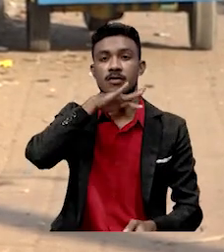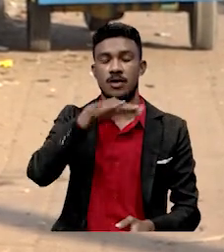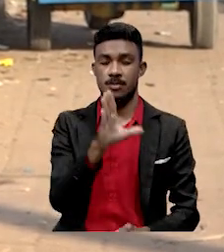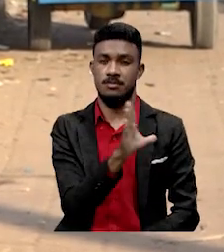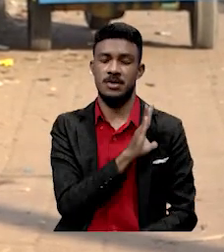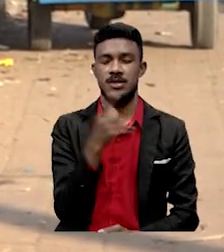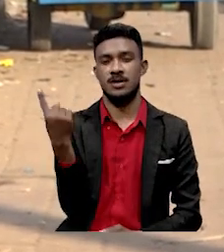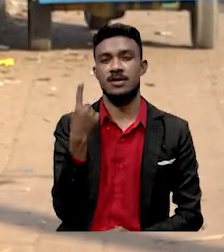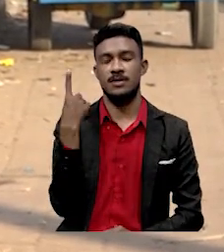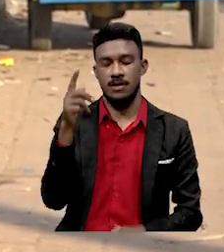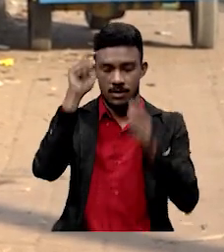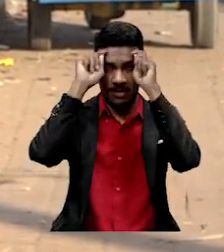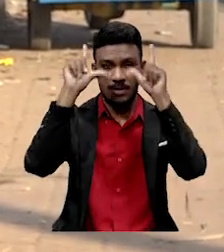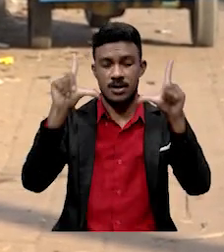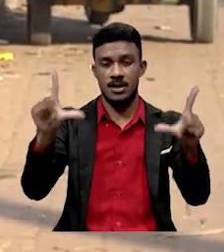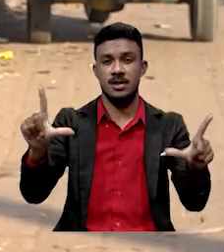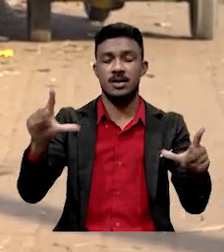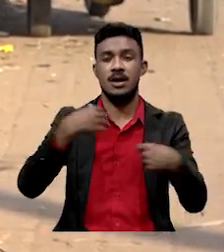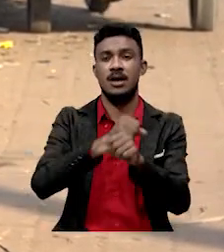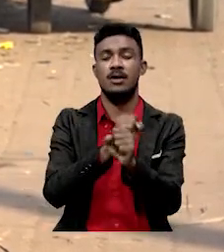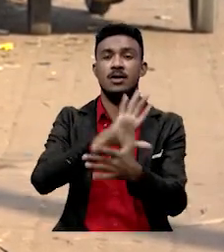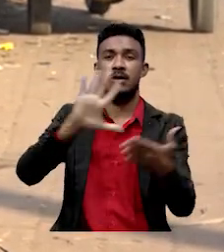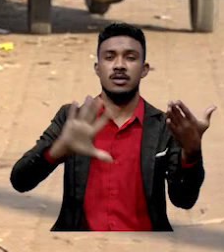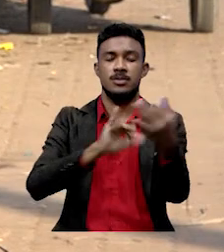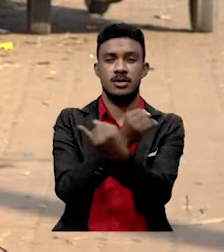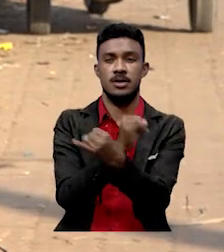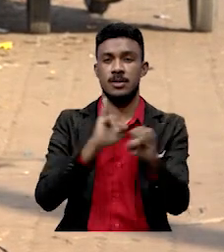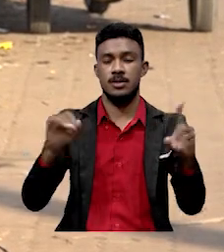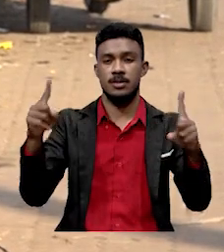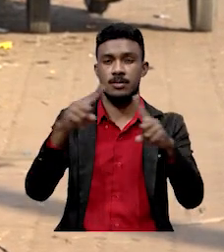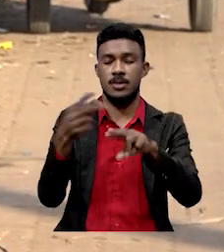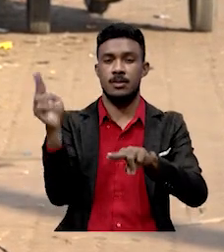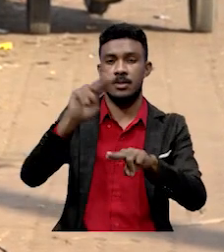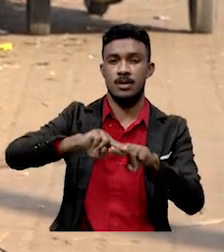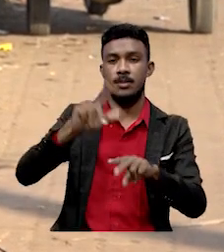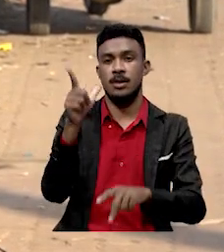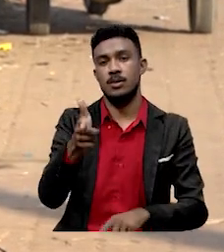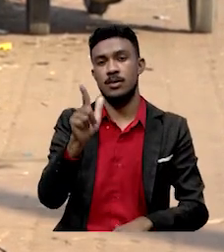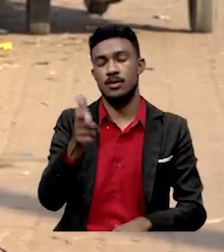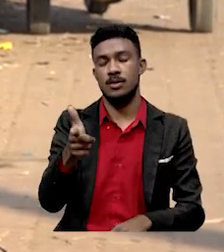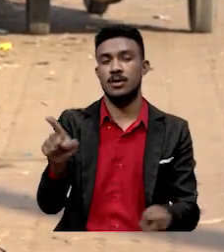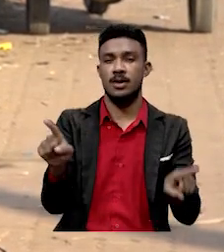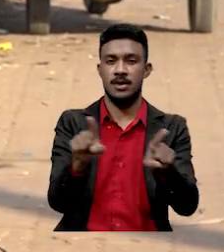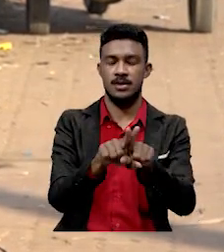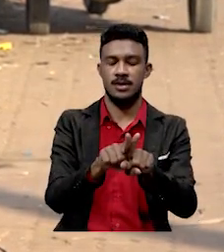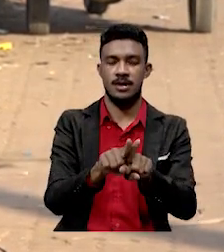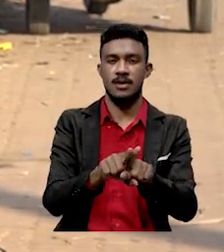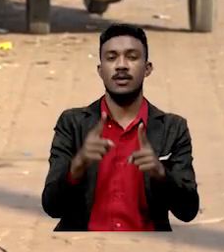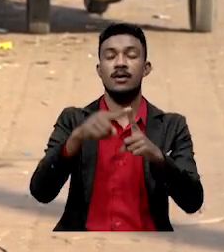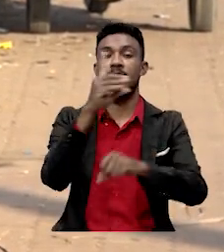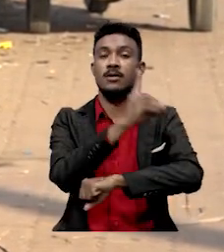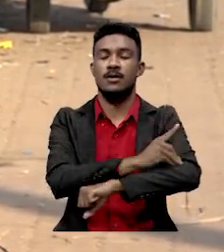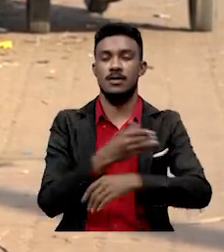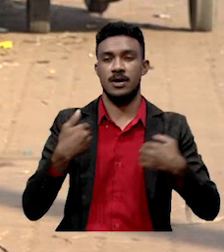da Daukona, Timor-Leste comemora a restauração da independência Badala Ruanulo. Enquanto, oi lorong e a